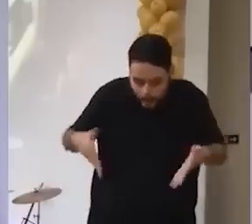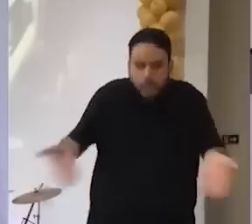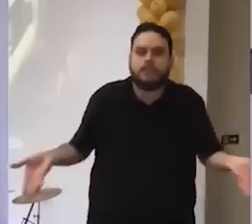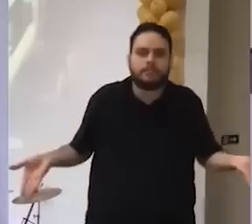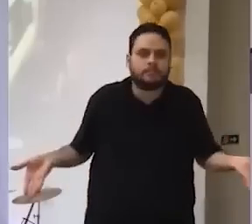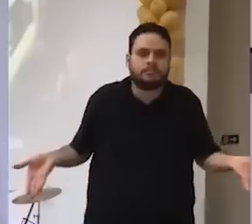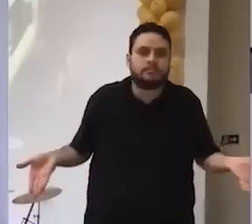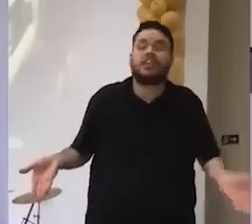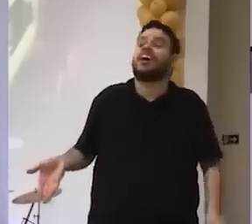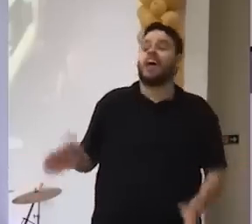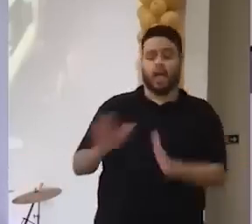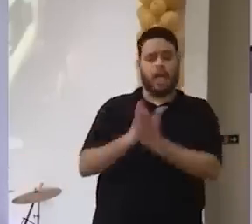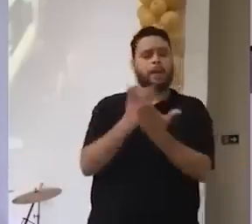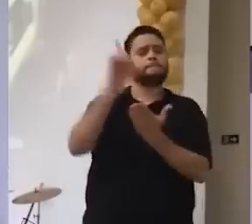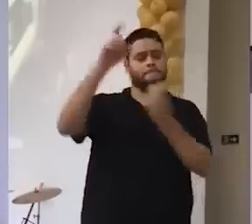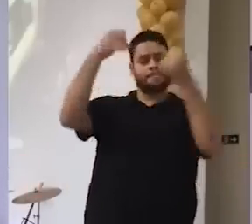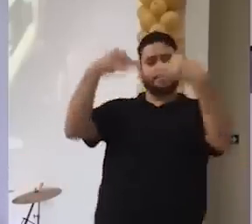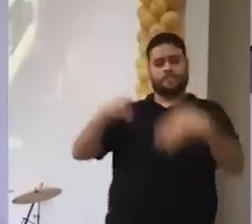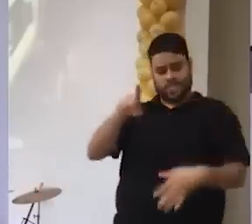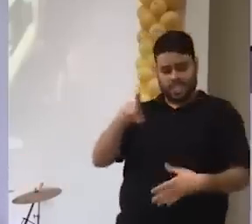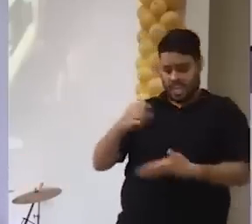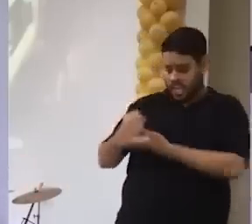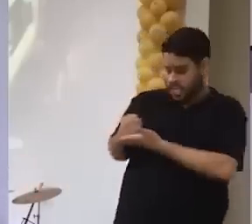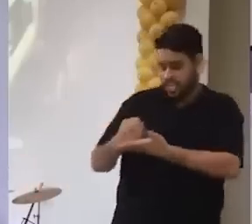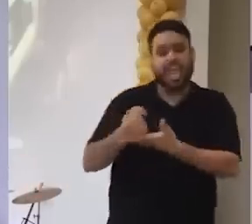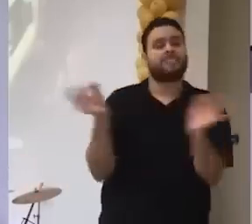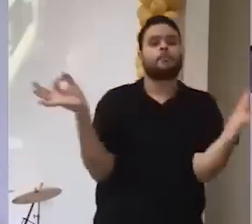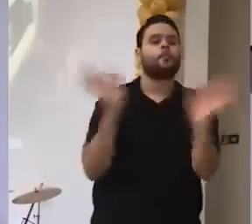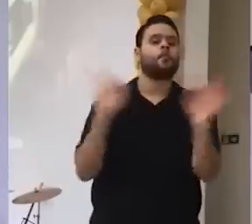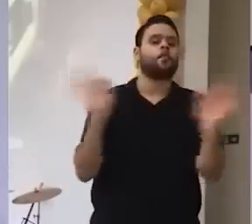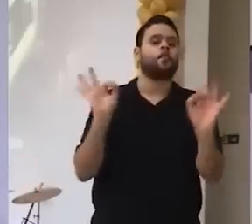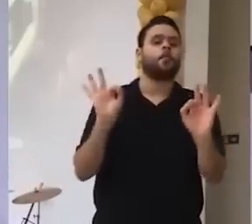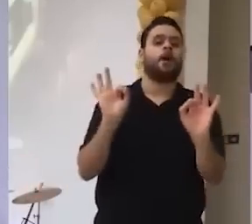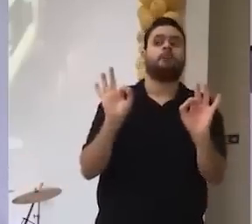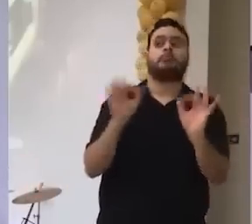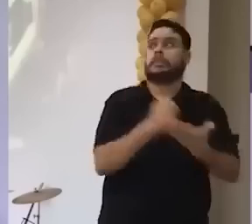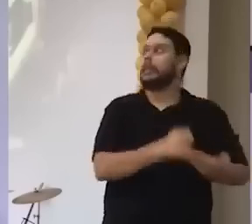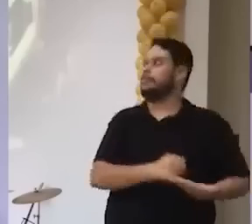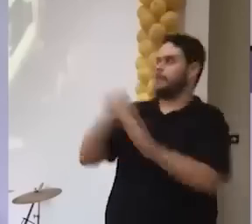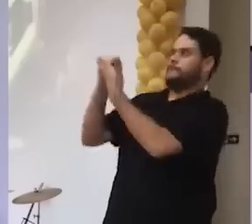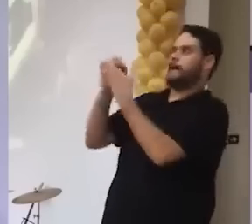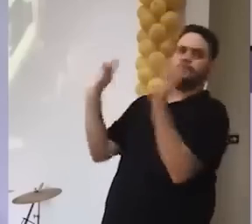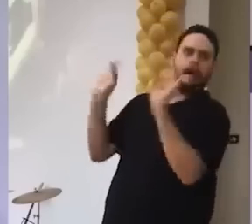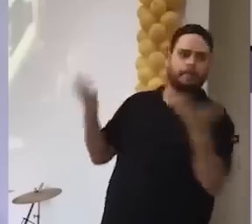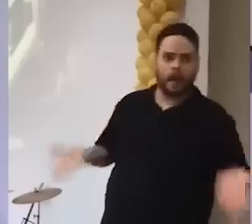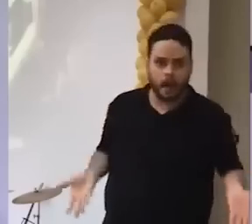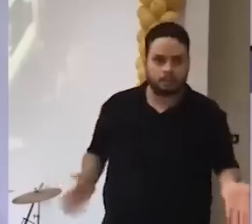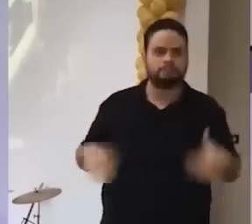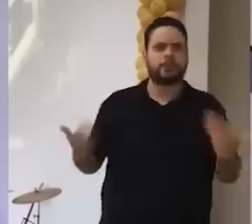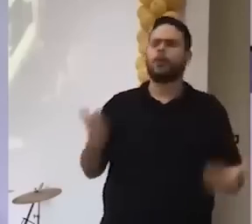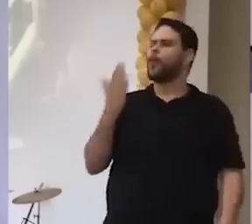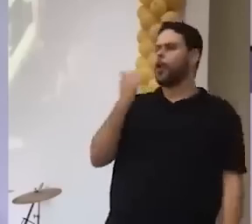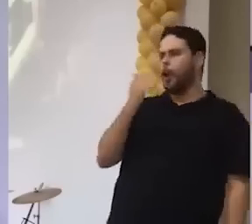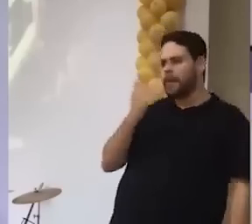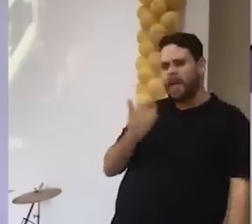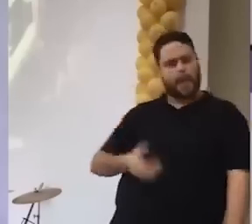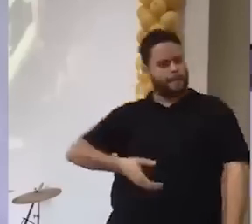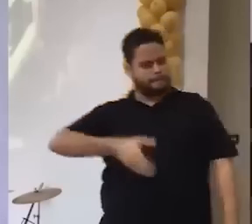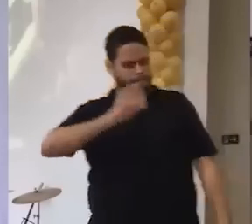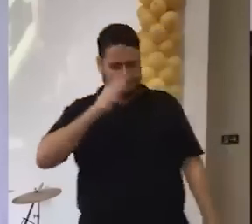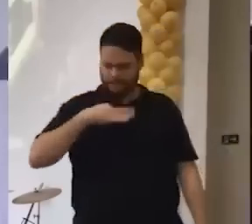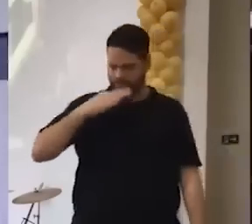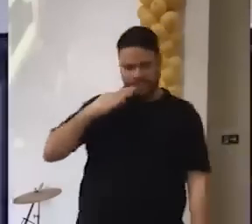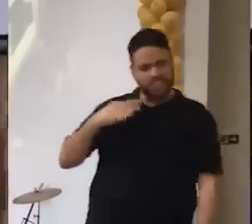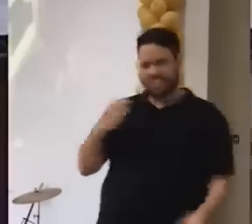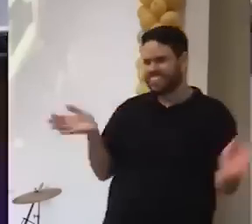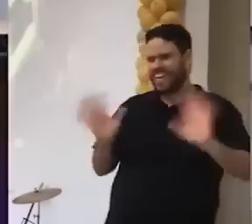mundo e você não vai levar nada deste mundo. Portanto, tendo o que comer, o que beber e o que vestir, com isso estejamos contentes. Porque o amor do dinheiro